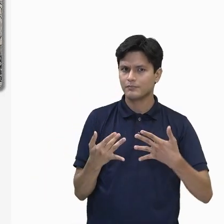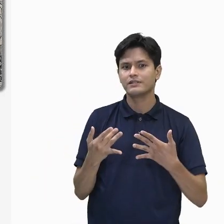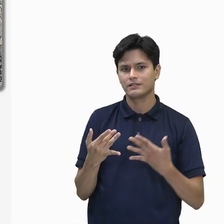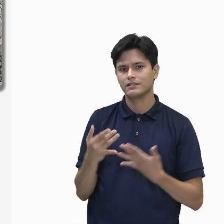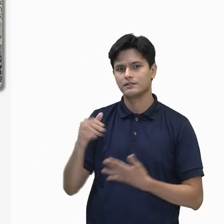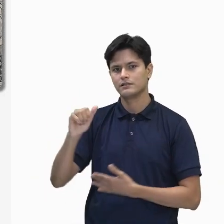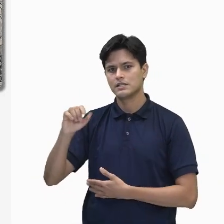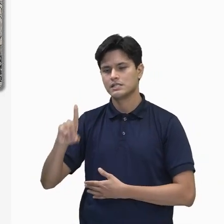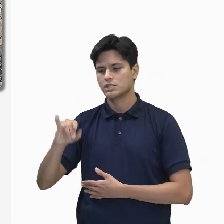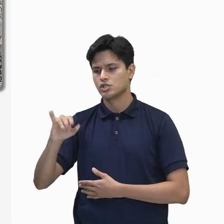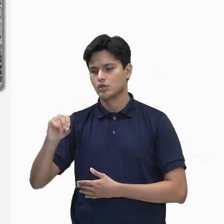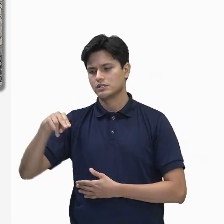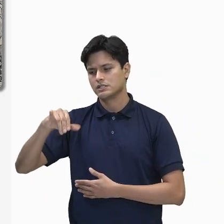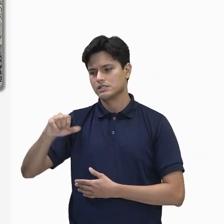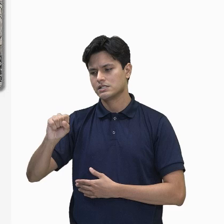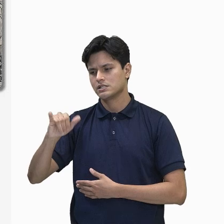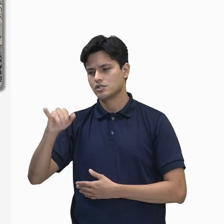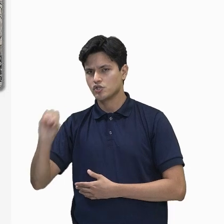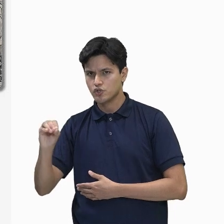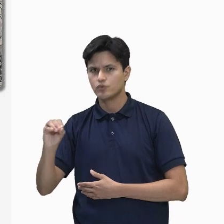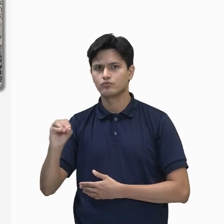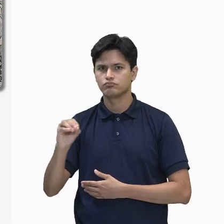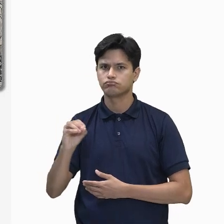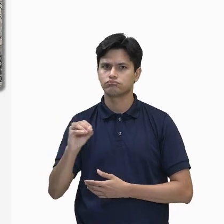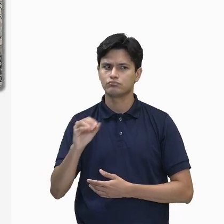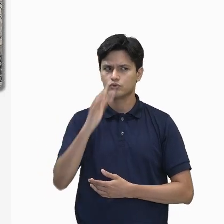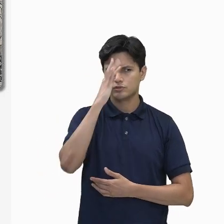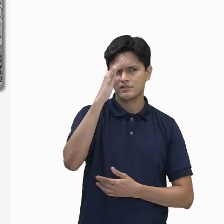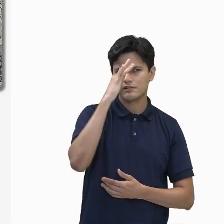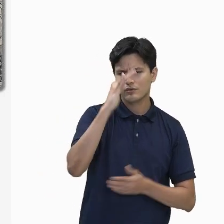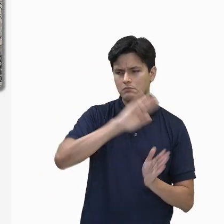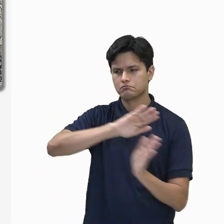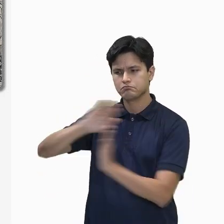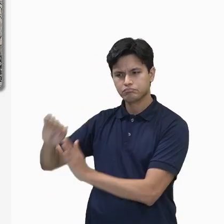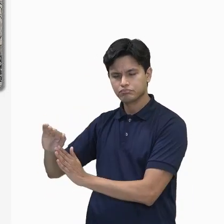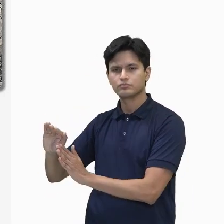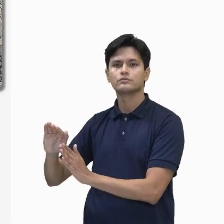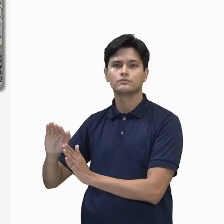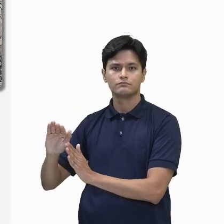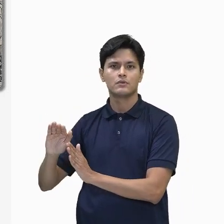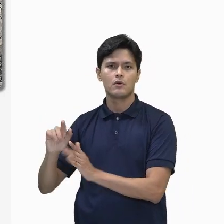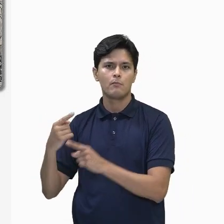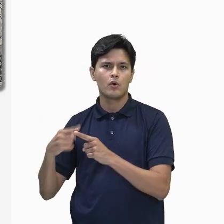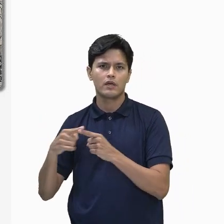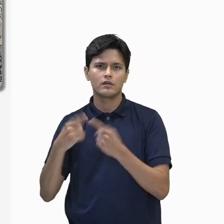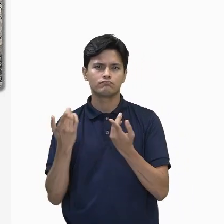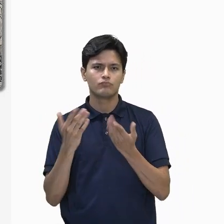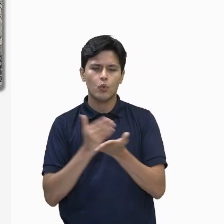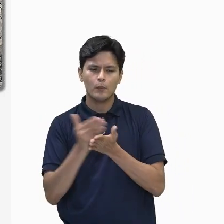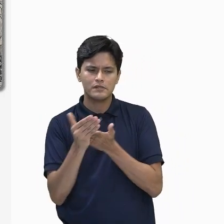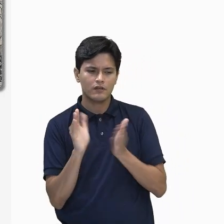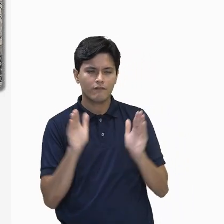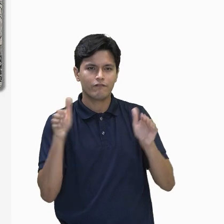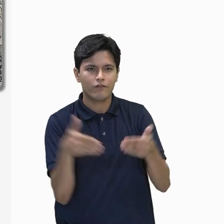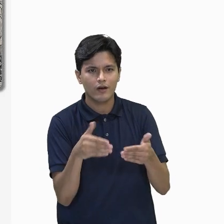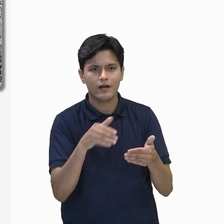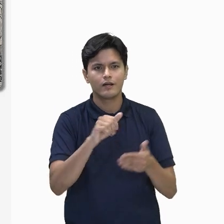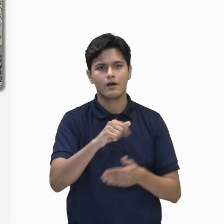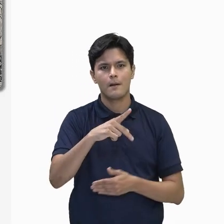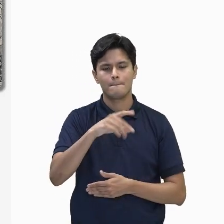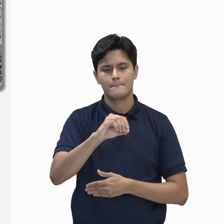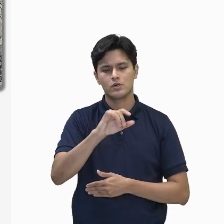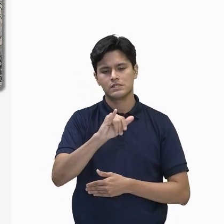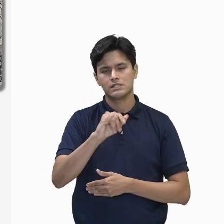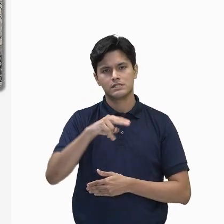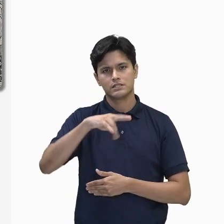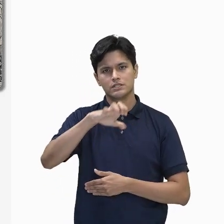Apolo. Todo o Ocidente, toda a filosofia ocidental se preocupou demais com o apolíneo e esqueceu o dionisíaco. Então